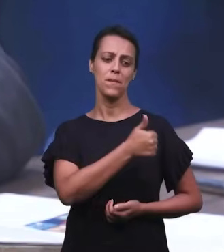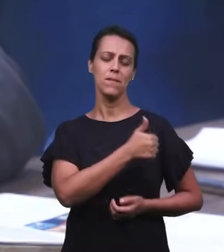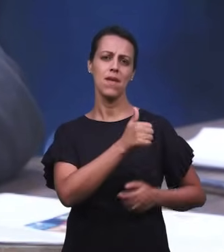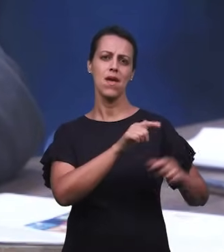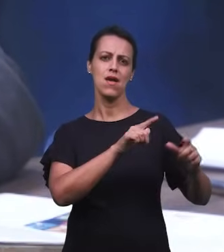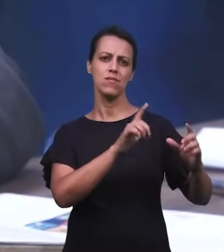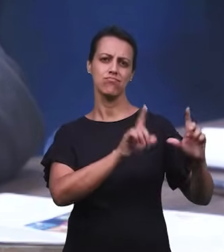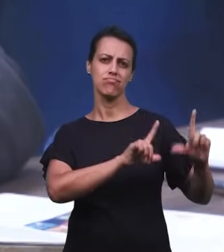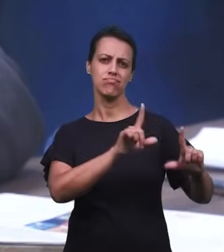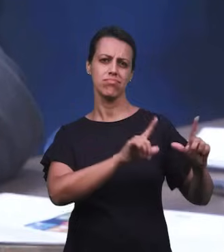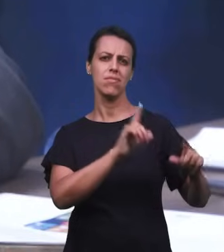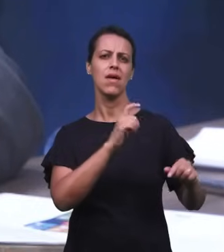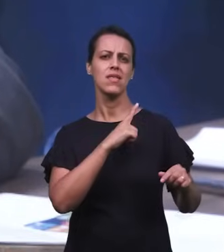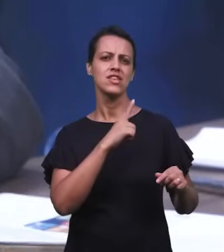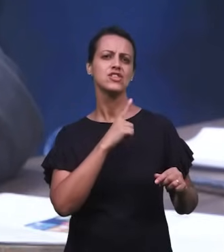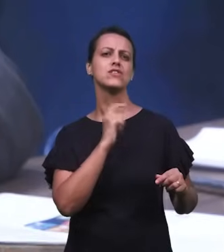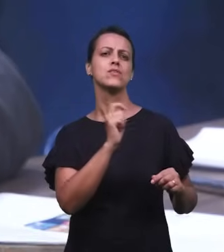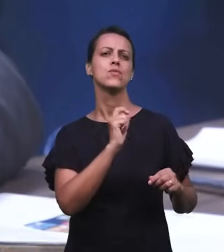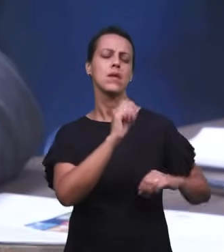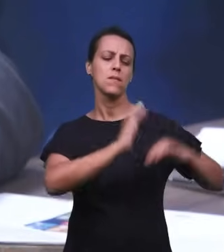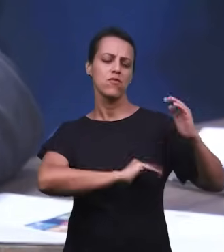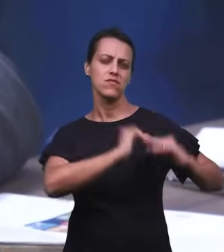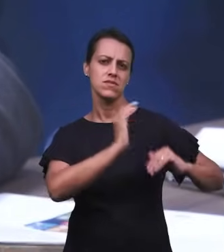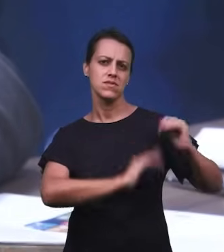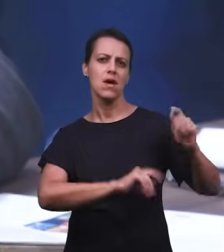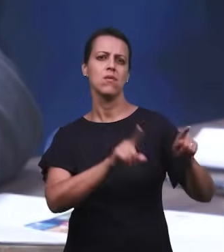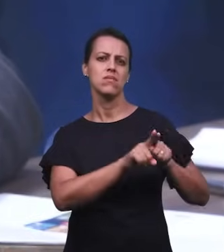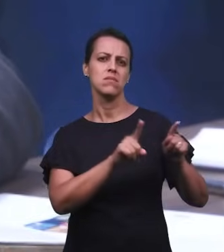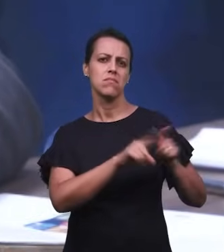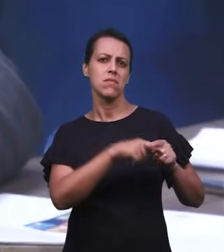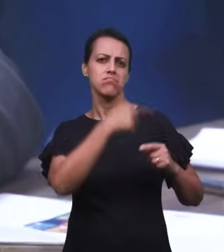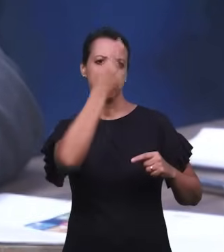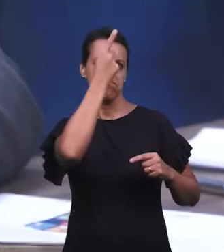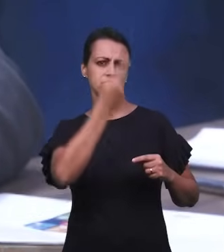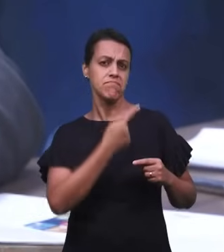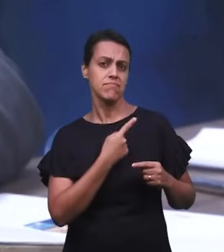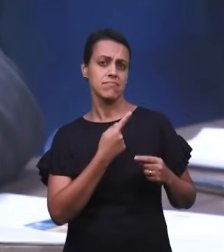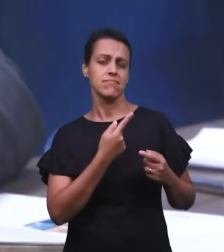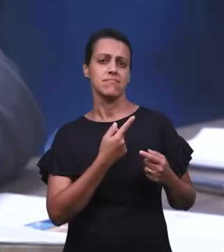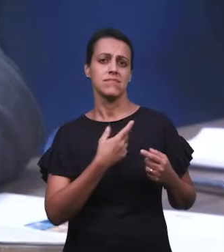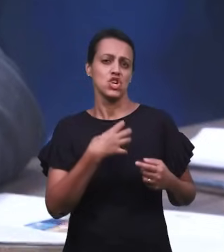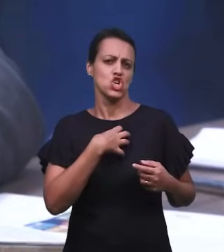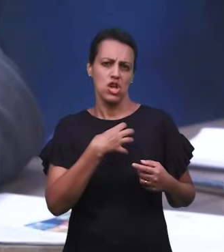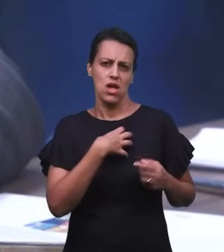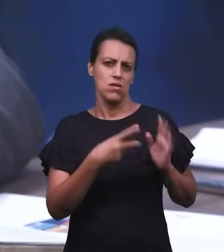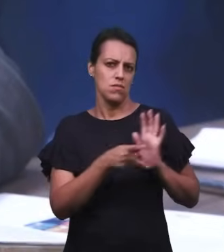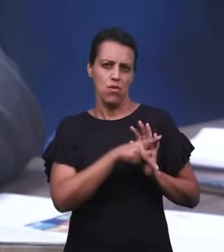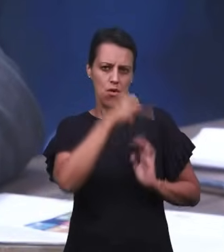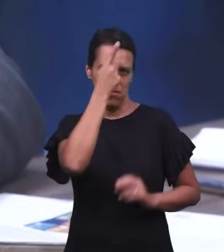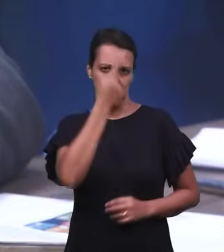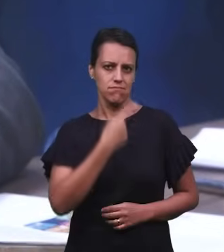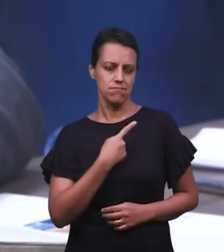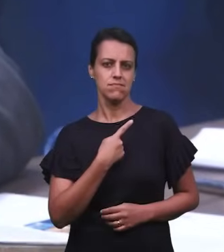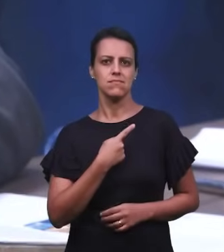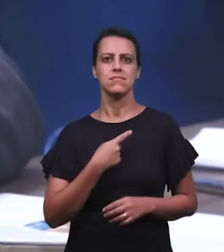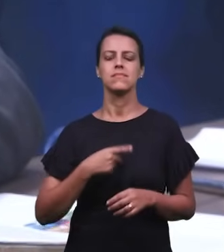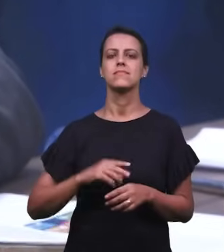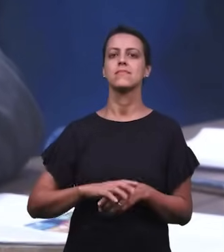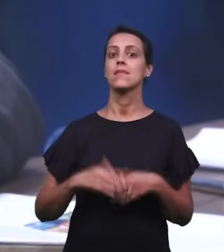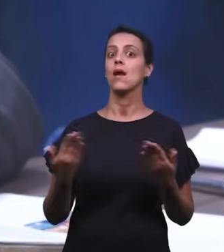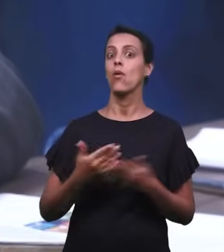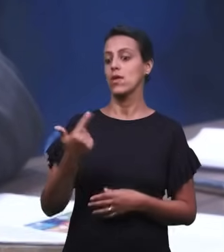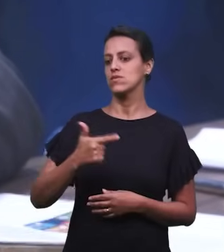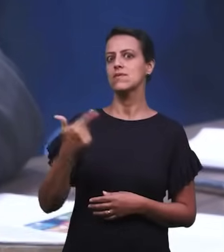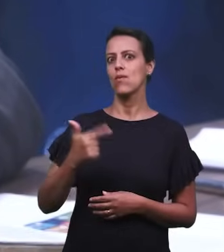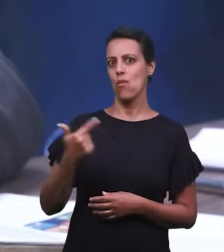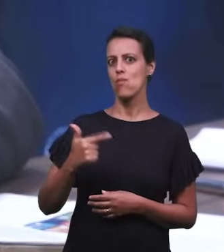sobre temperamentos e profissões. Esse é o segundo episódio dessa série de temperamentos e profissões. E nós tratamos esse assunto